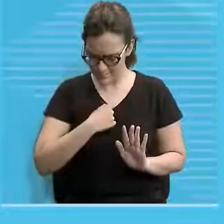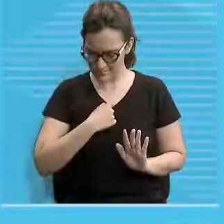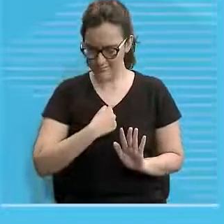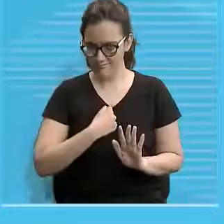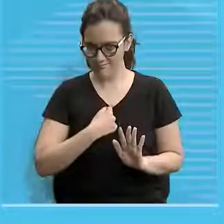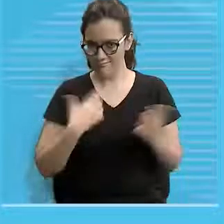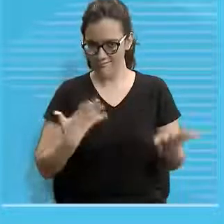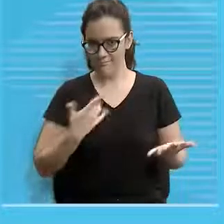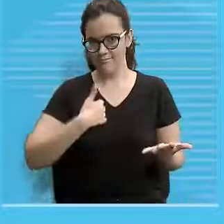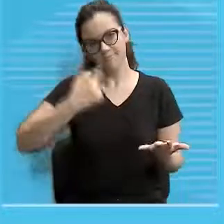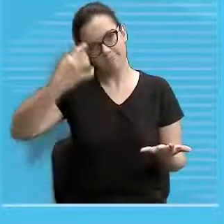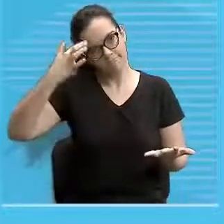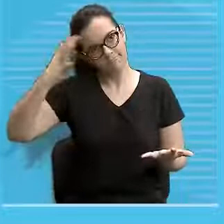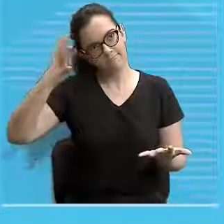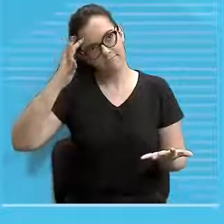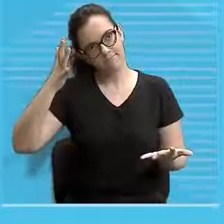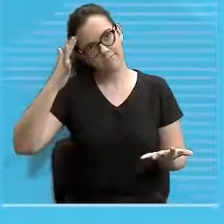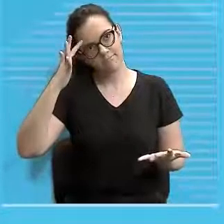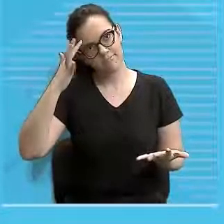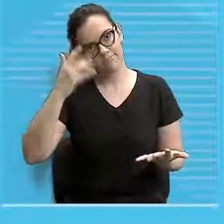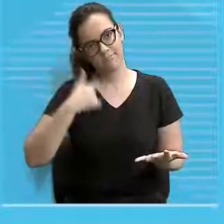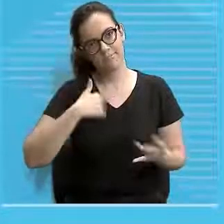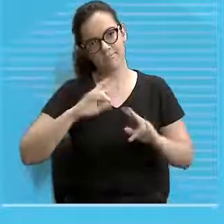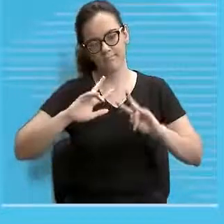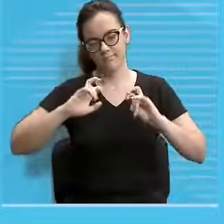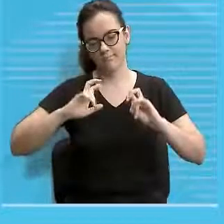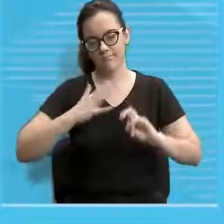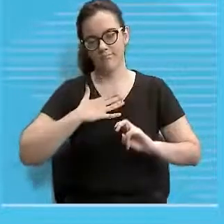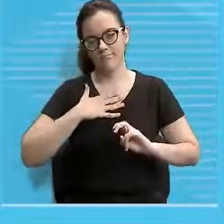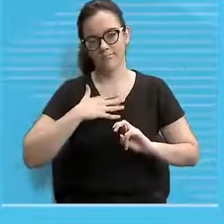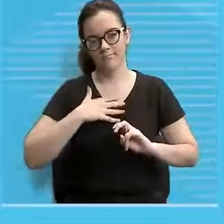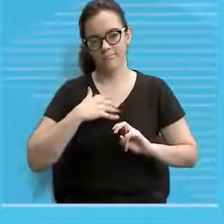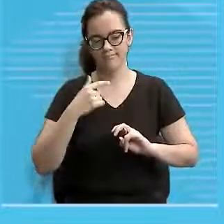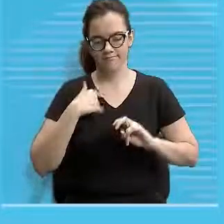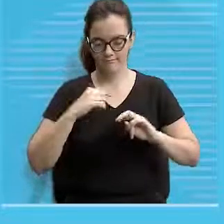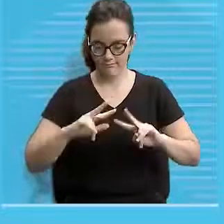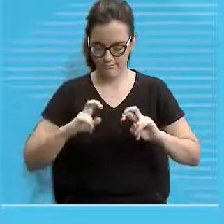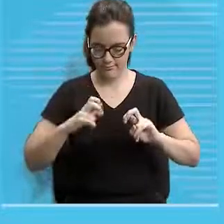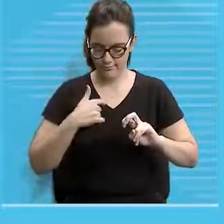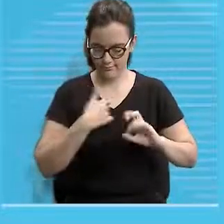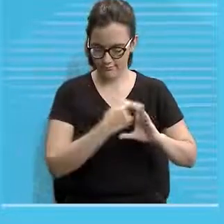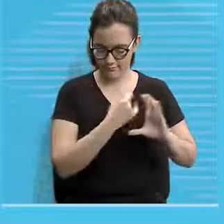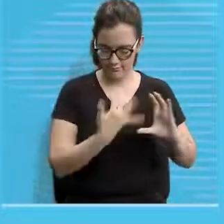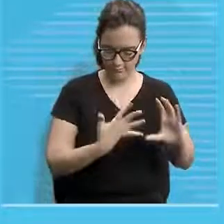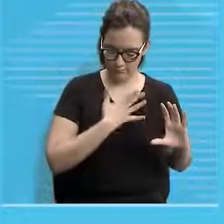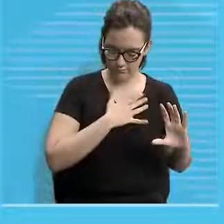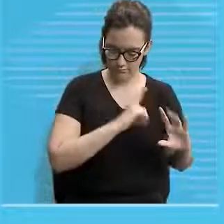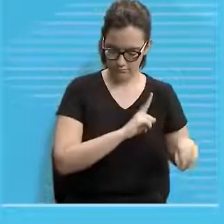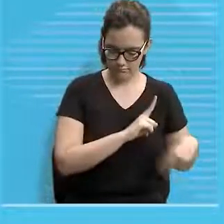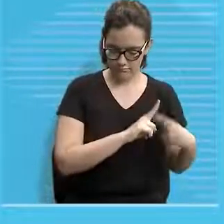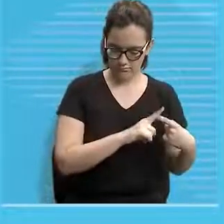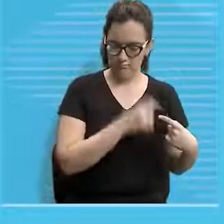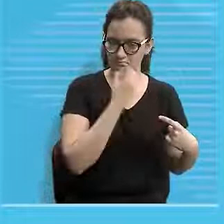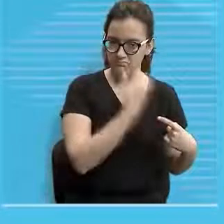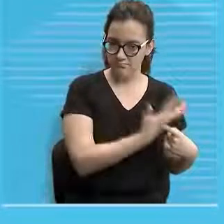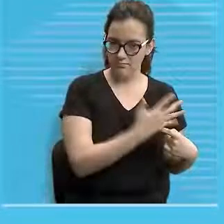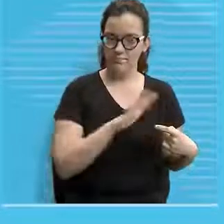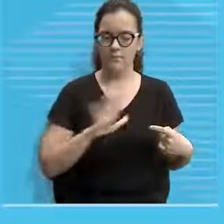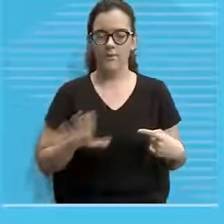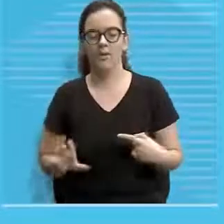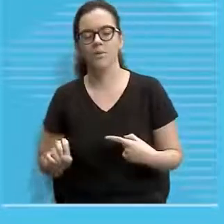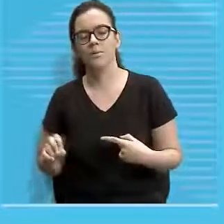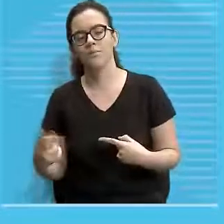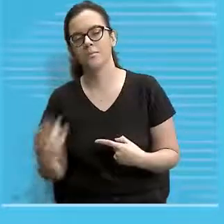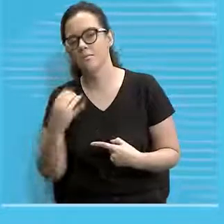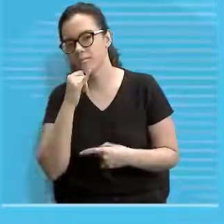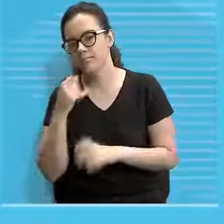mim mesma. Então, eu posso identificar que eu tenho características positivas e que eu tenho características que também